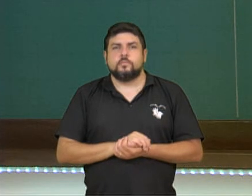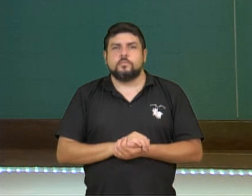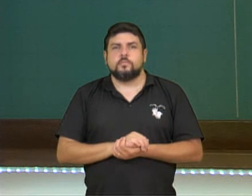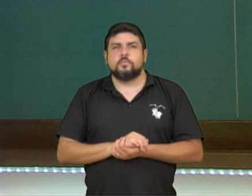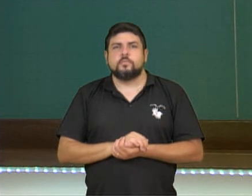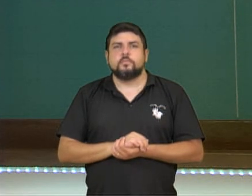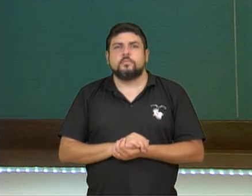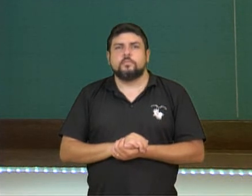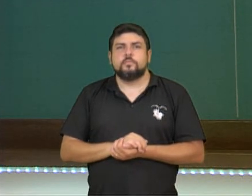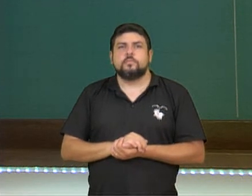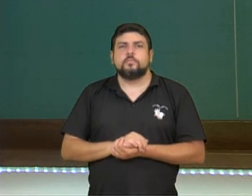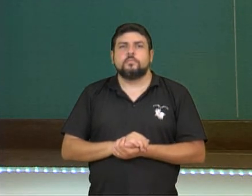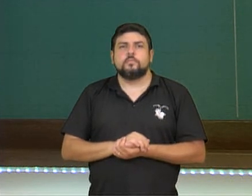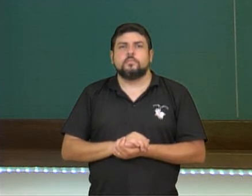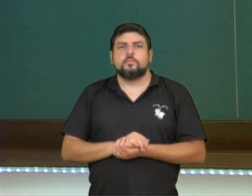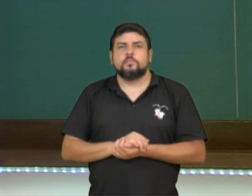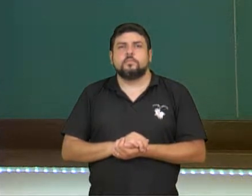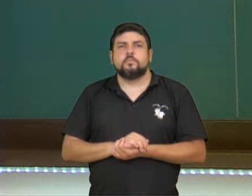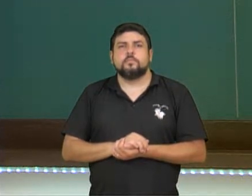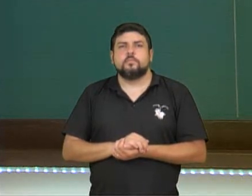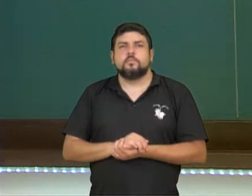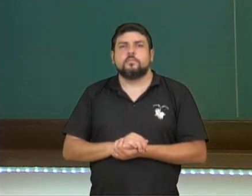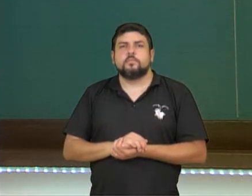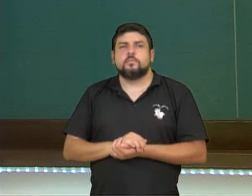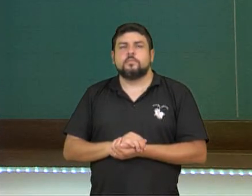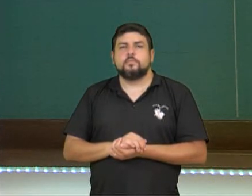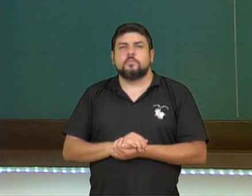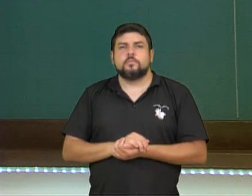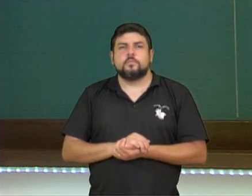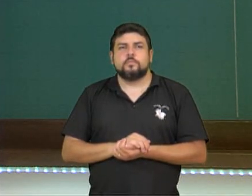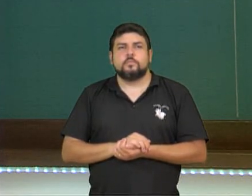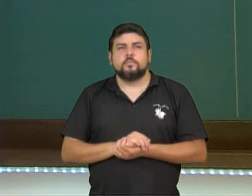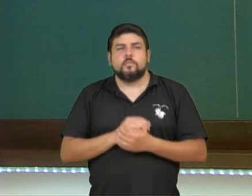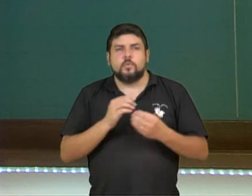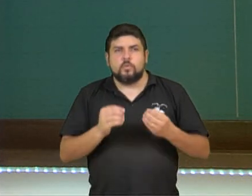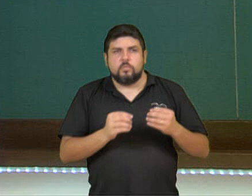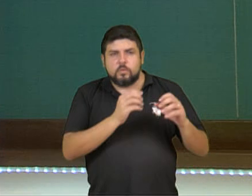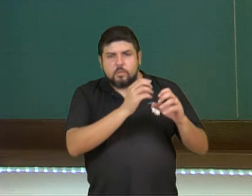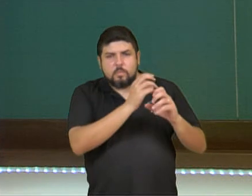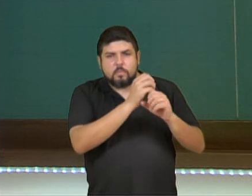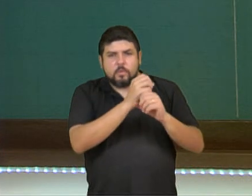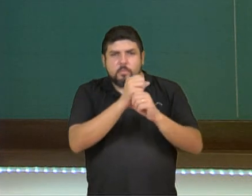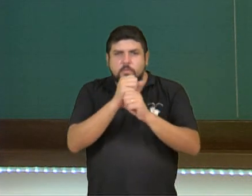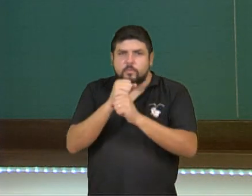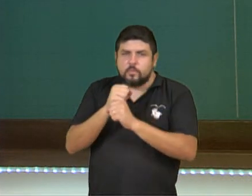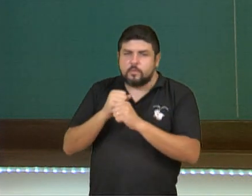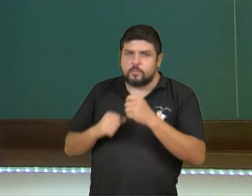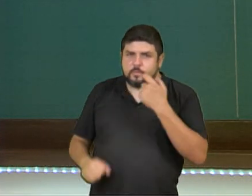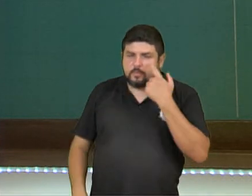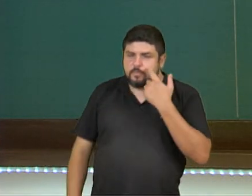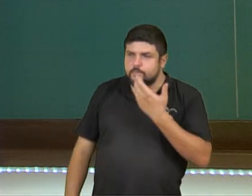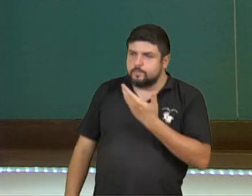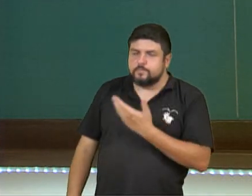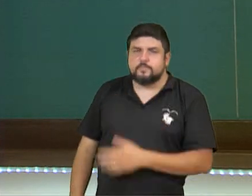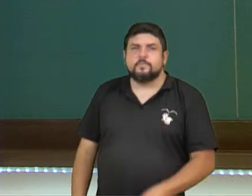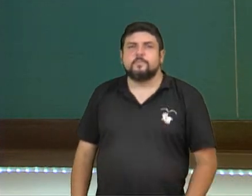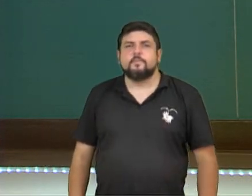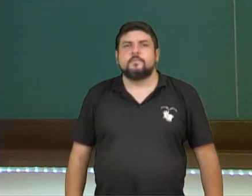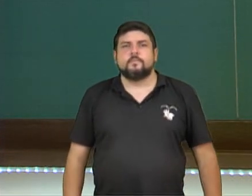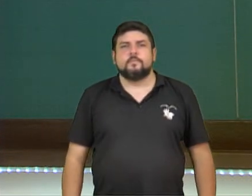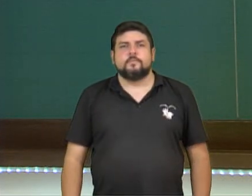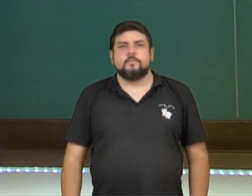com menos mais 36. Aqui é a mesma coisa, menos 6y, menos com menos mais 36,